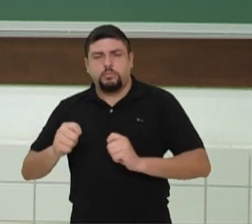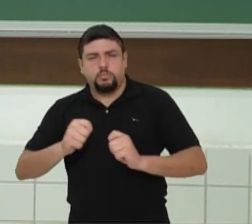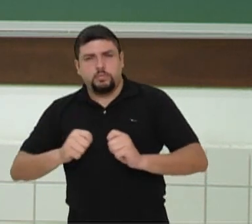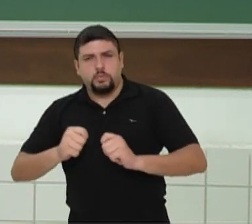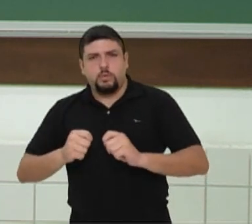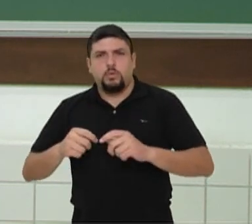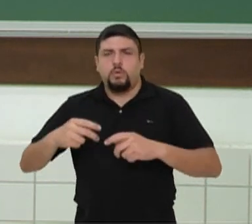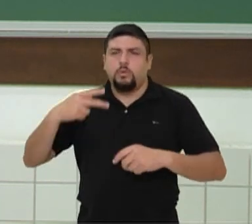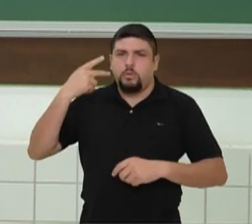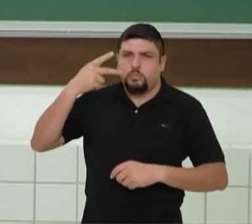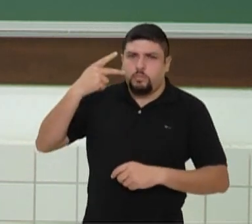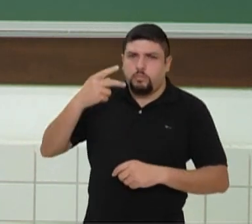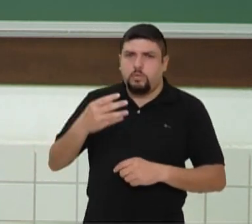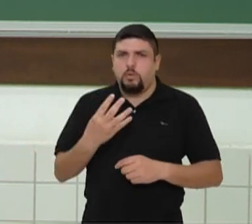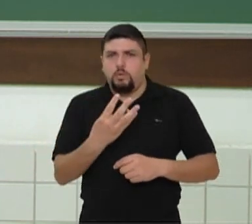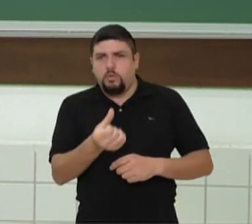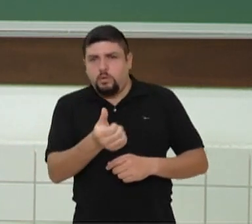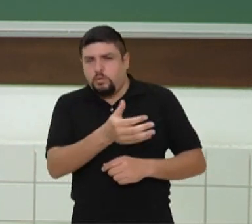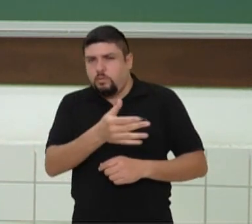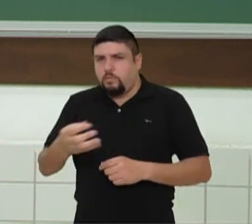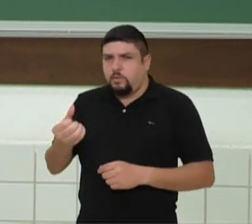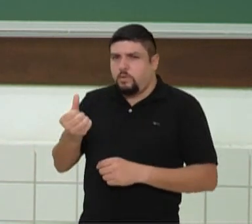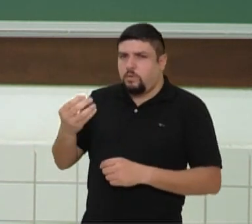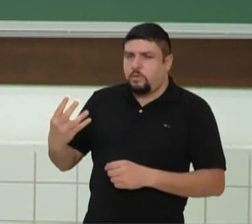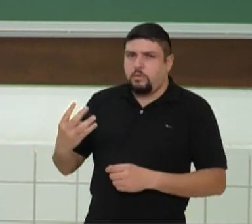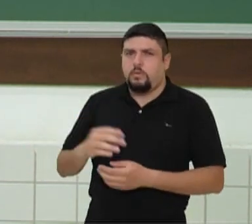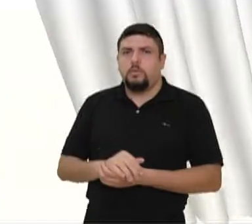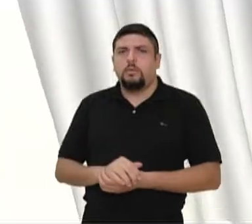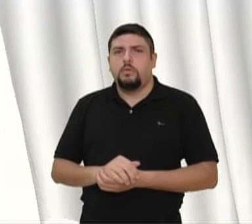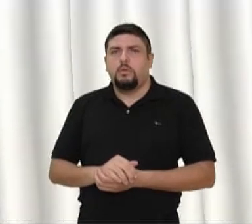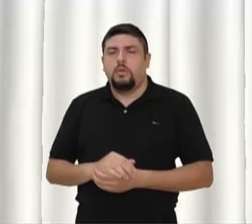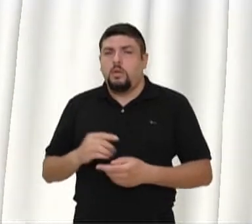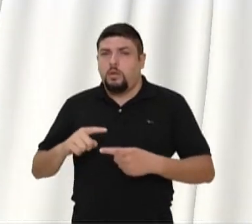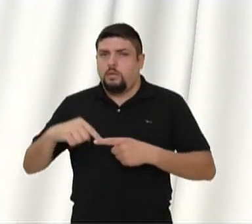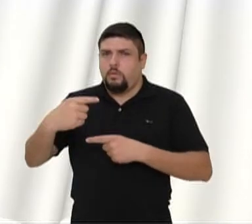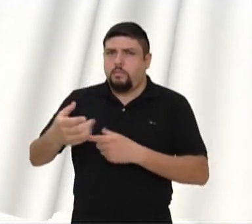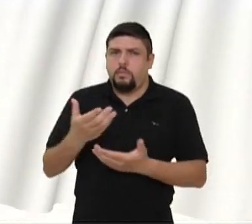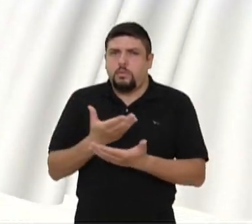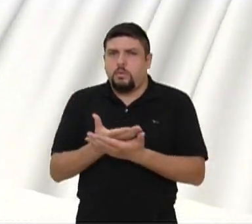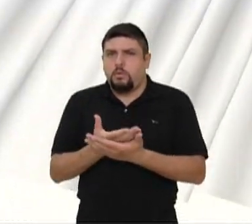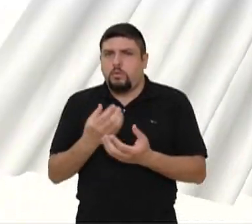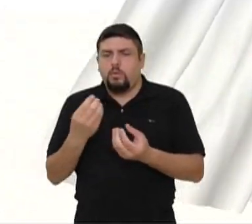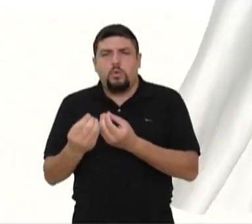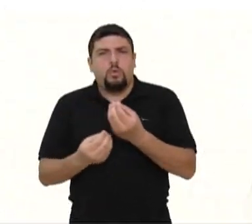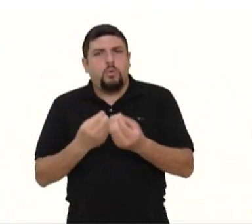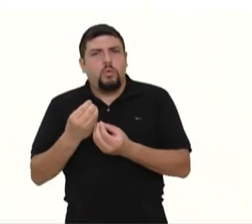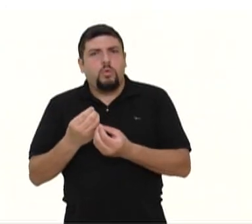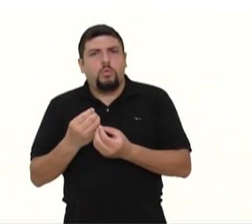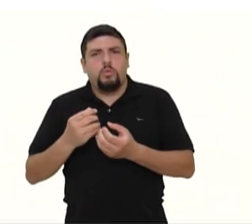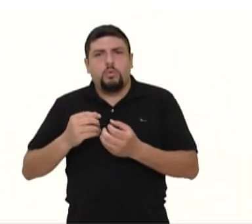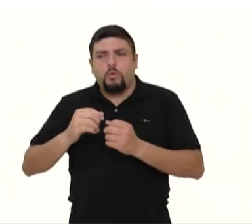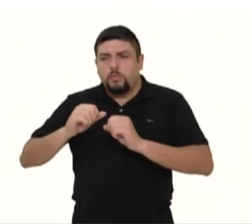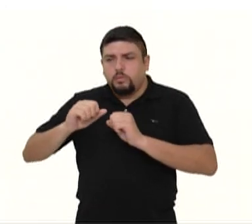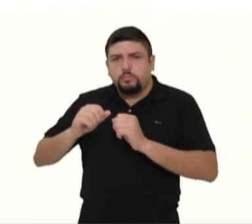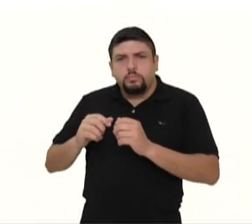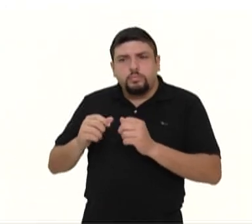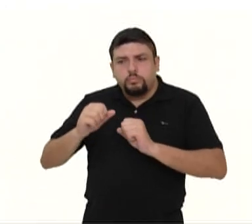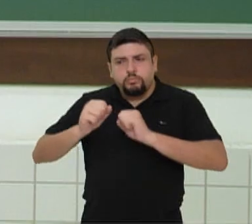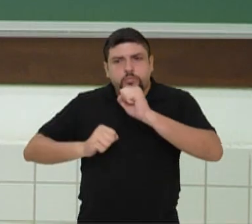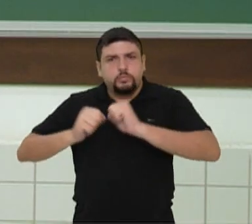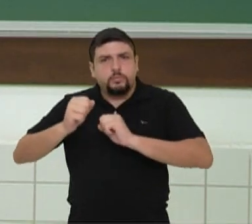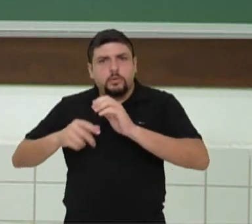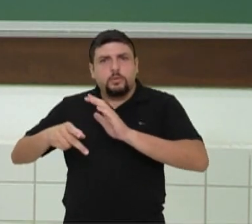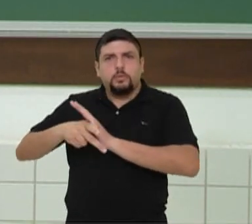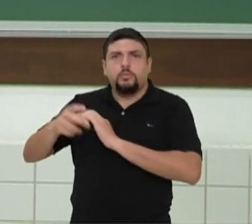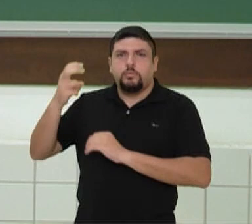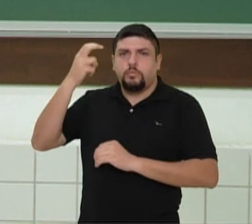até 64. Ok? Na próxima aula vamos continuar com esse tema, analisando em particular aí a indústria cultural, bastante importante.